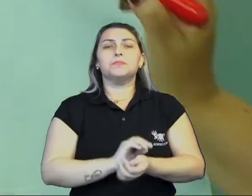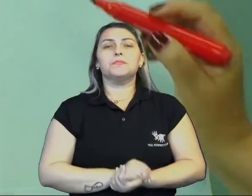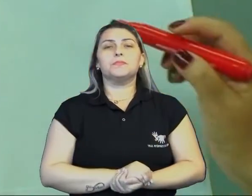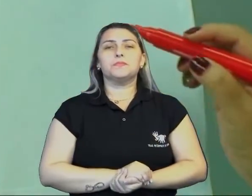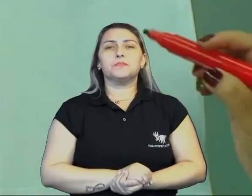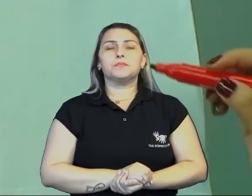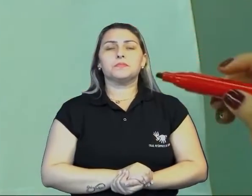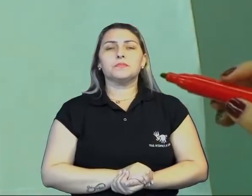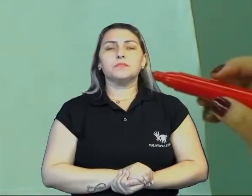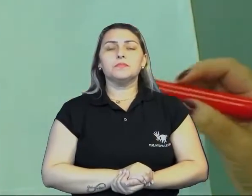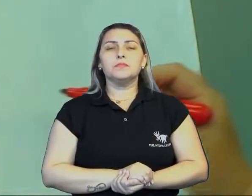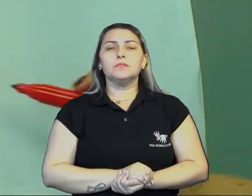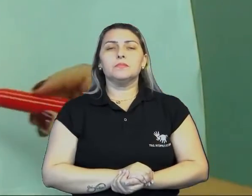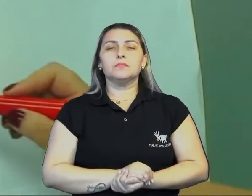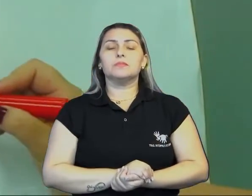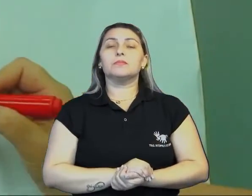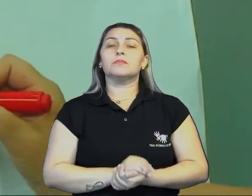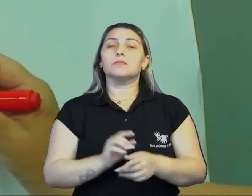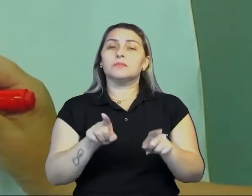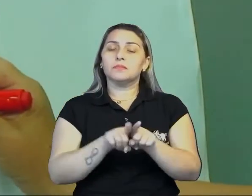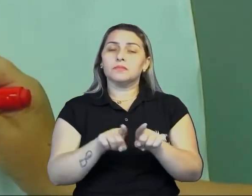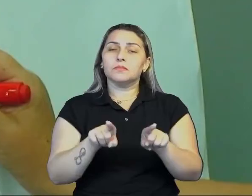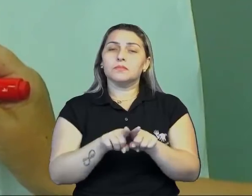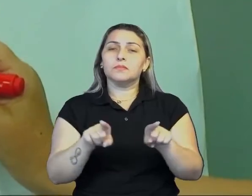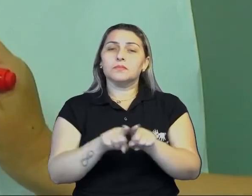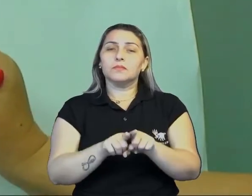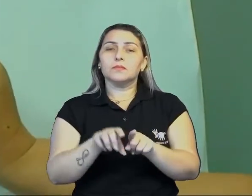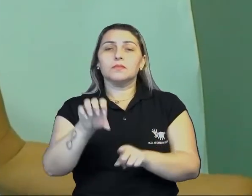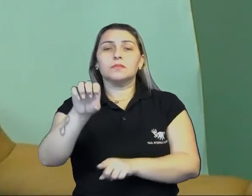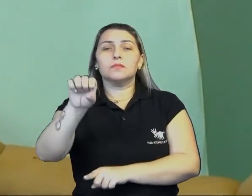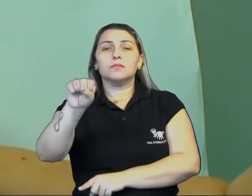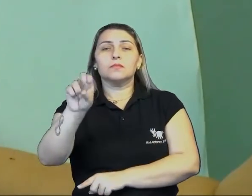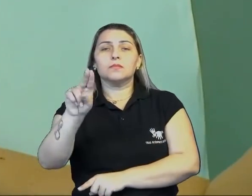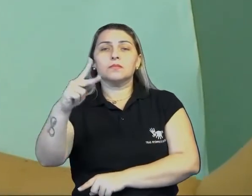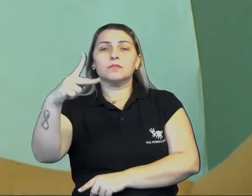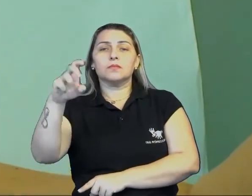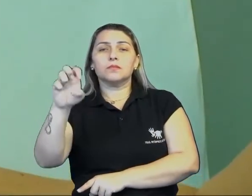namorado. E nós temos também supetão com